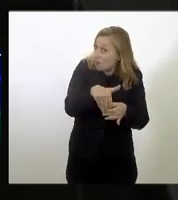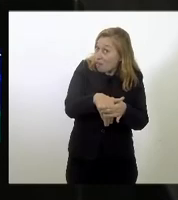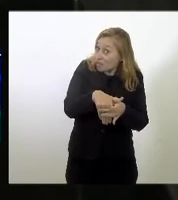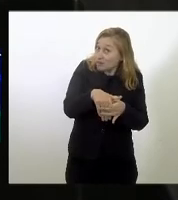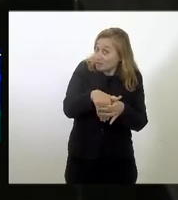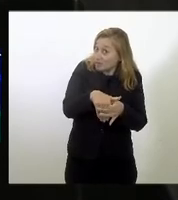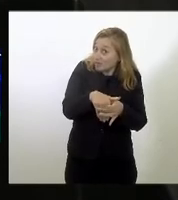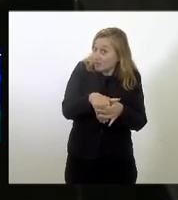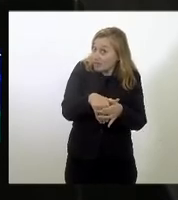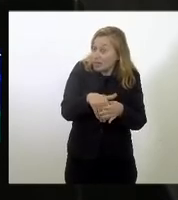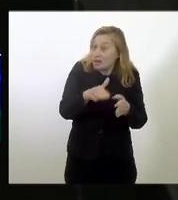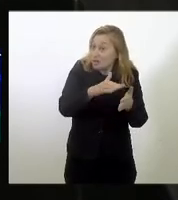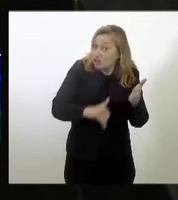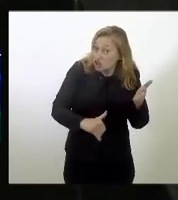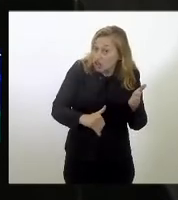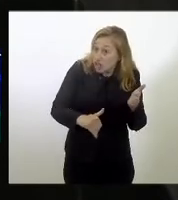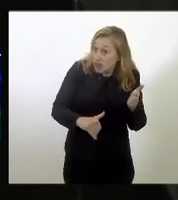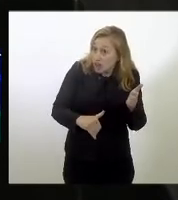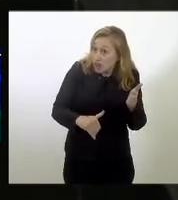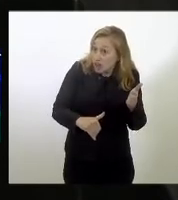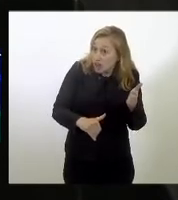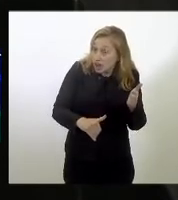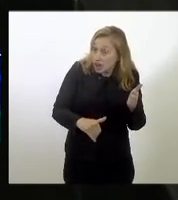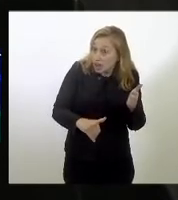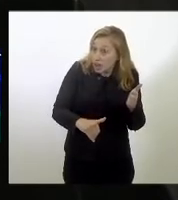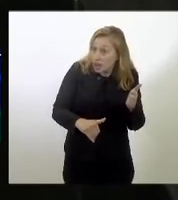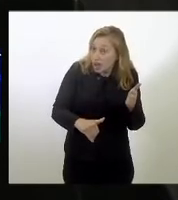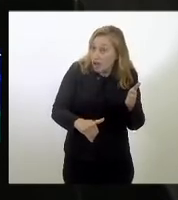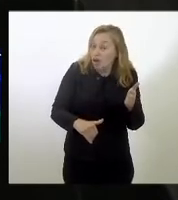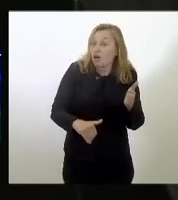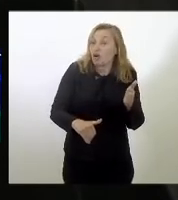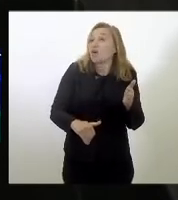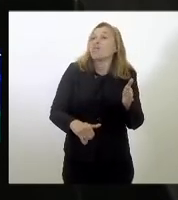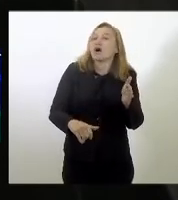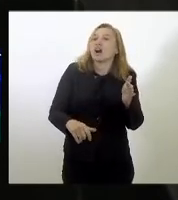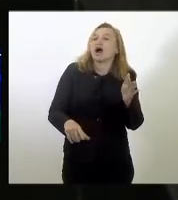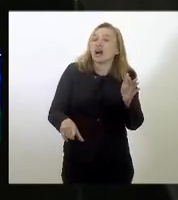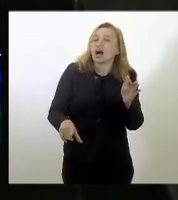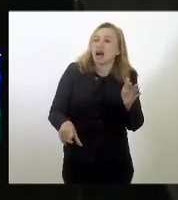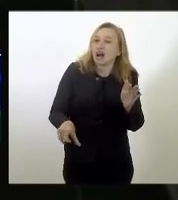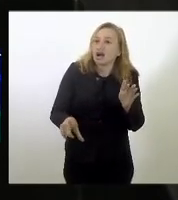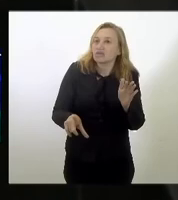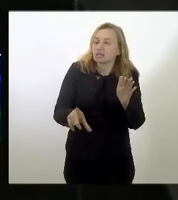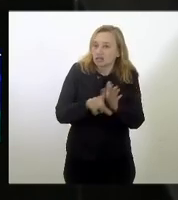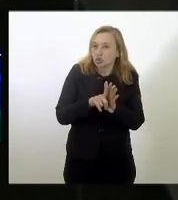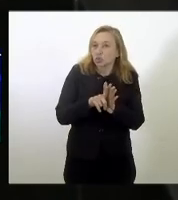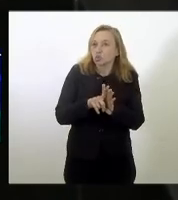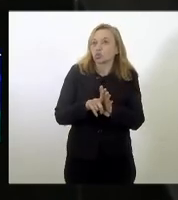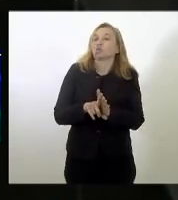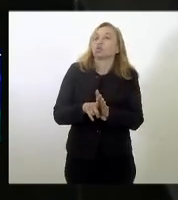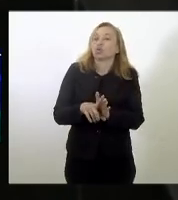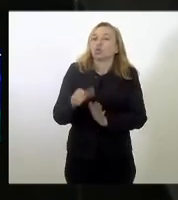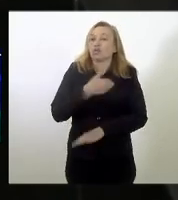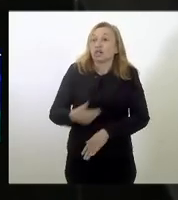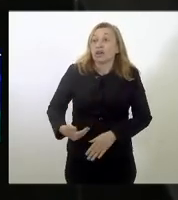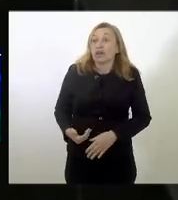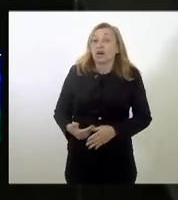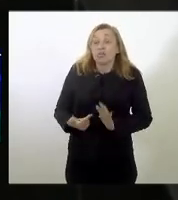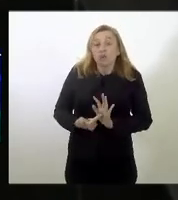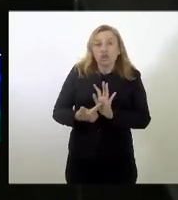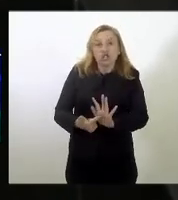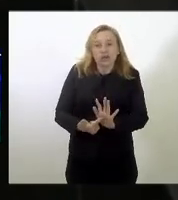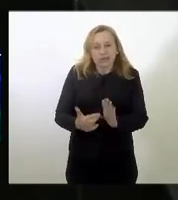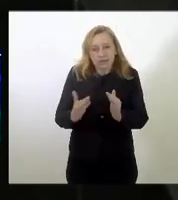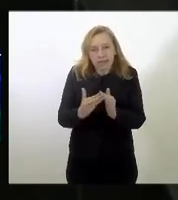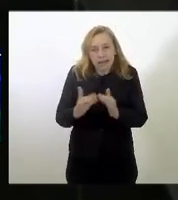para derrubada do veto do governador, justamente entendendo o quanto que essa casa precisa ser